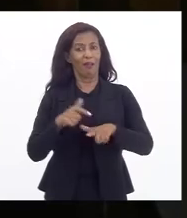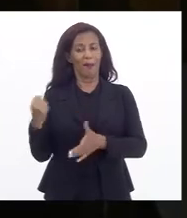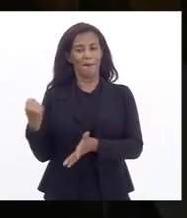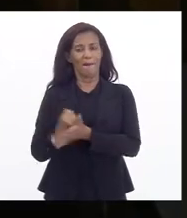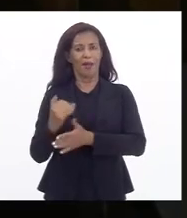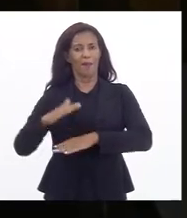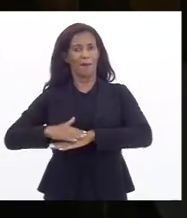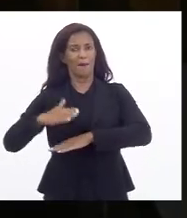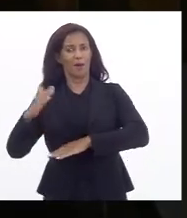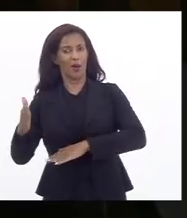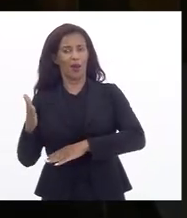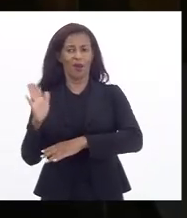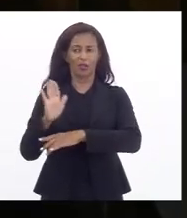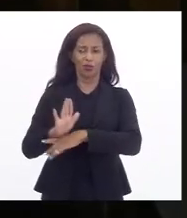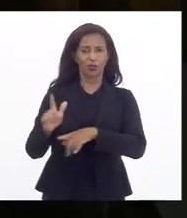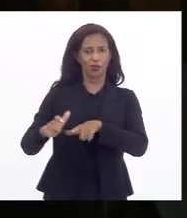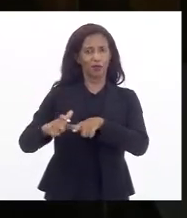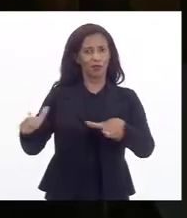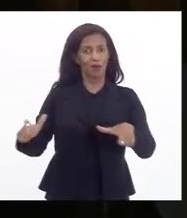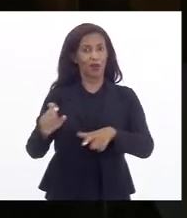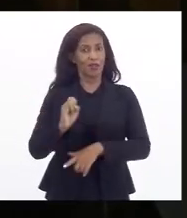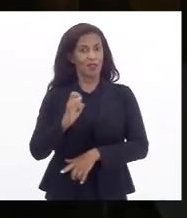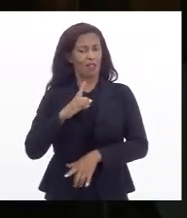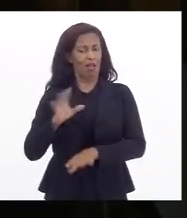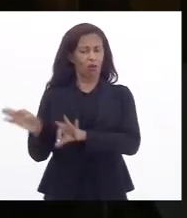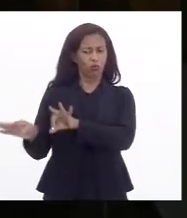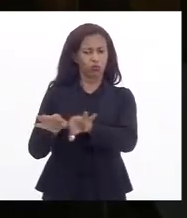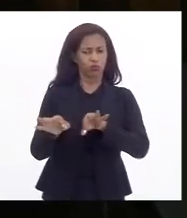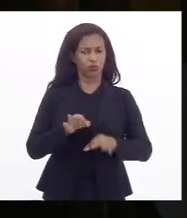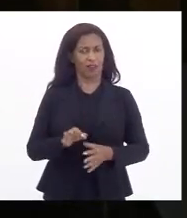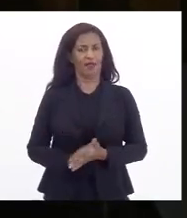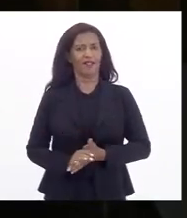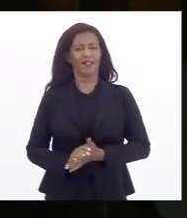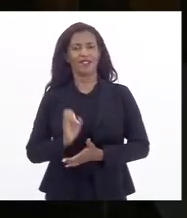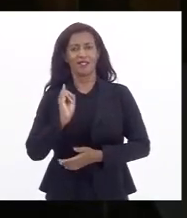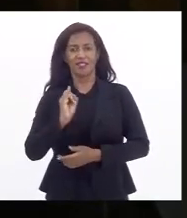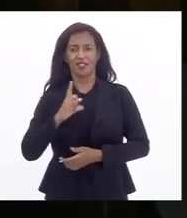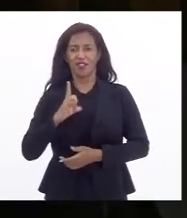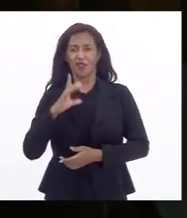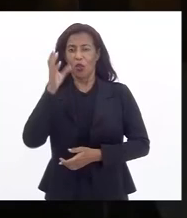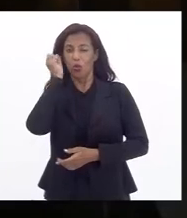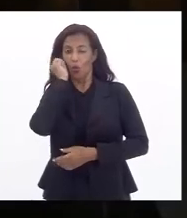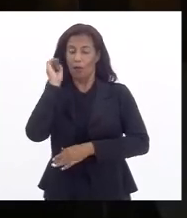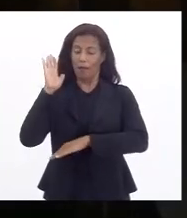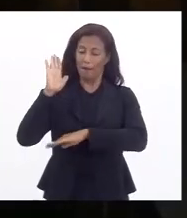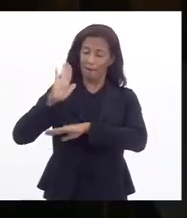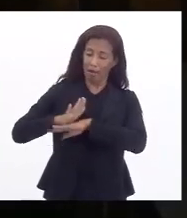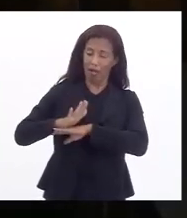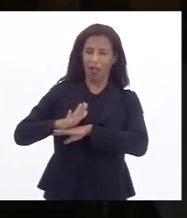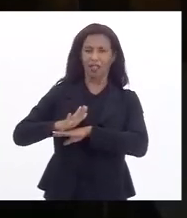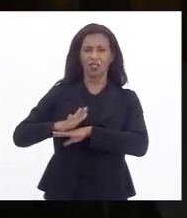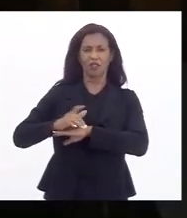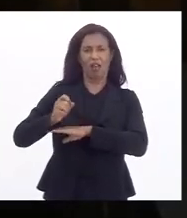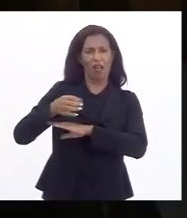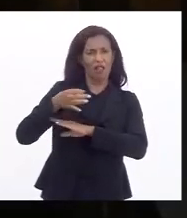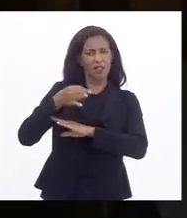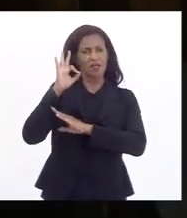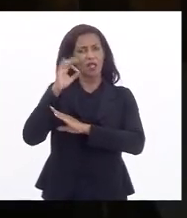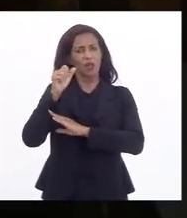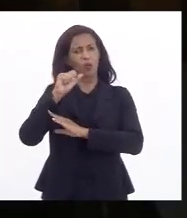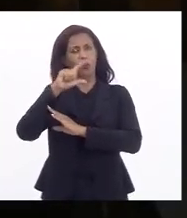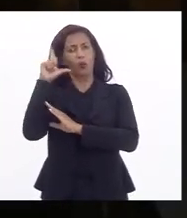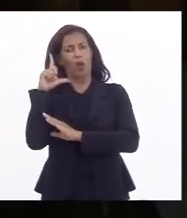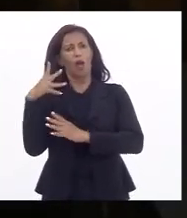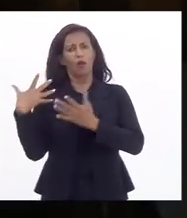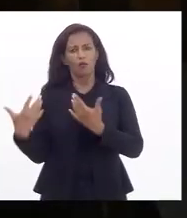impacto a maior benefício à população é maior se bem organizada a gente não aqui se tiver que dormir mais tarde acordar mais cedo vamos fazer isso